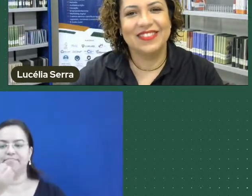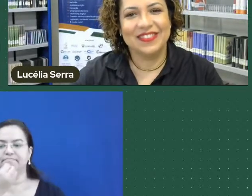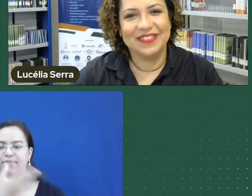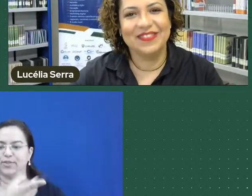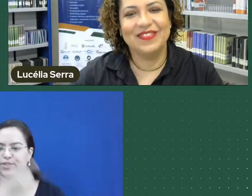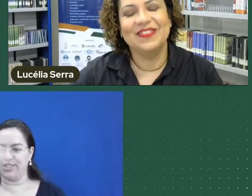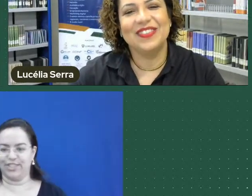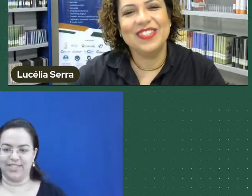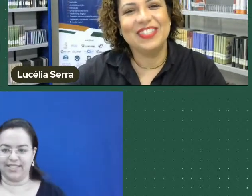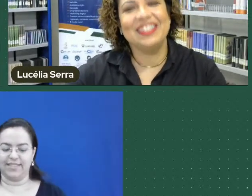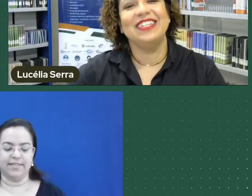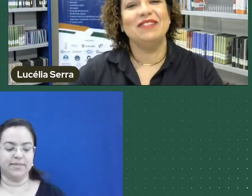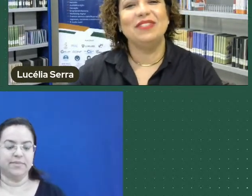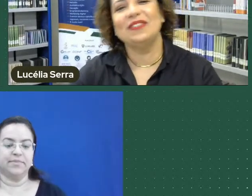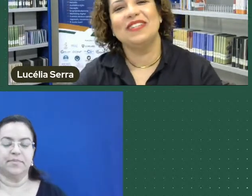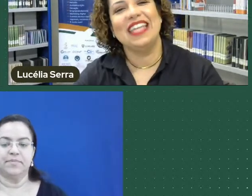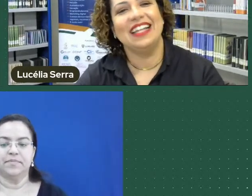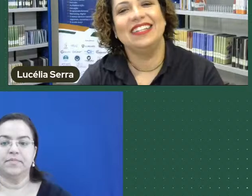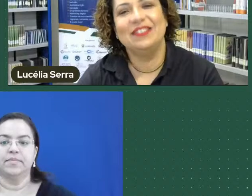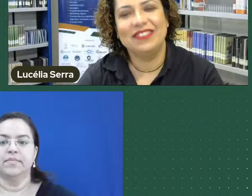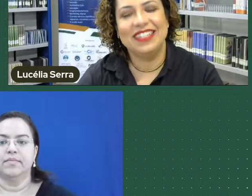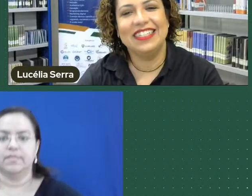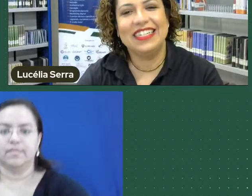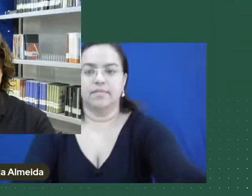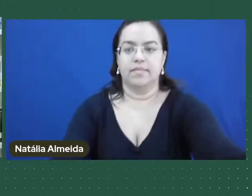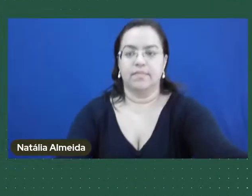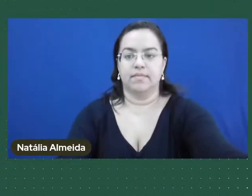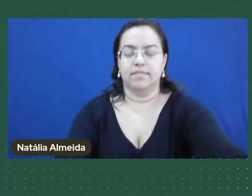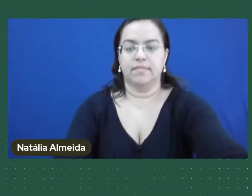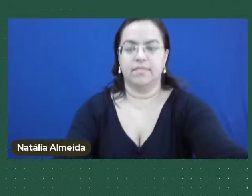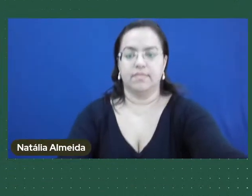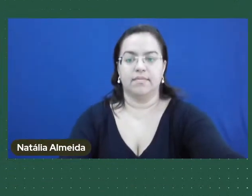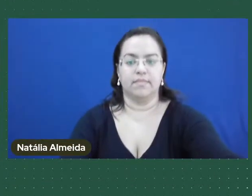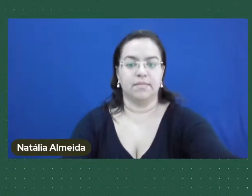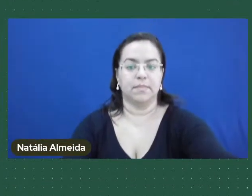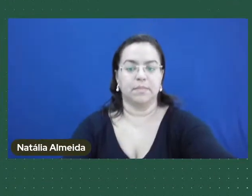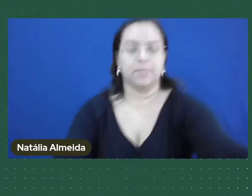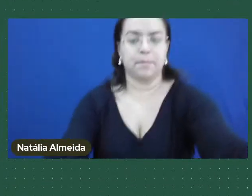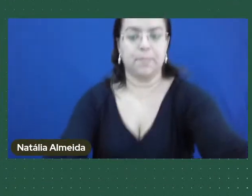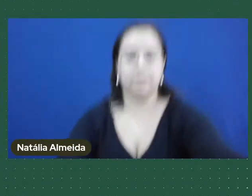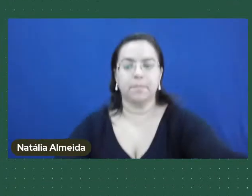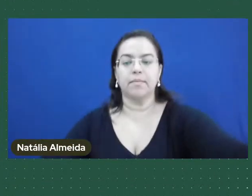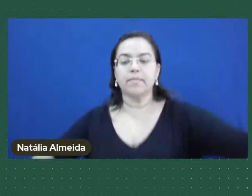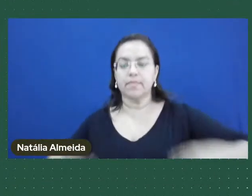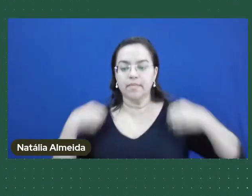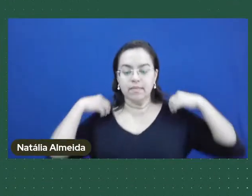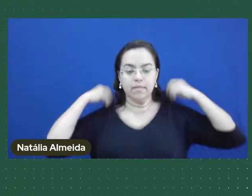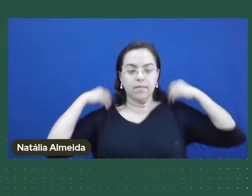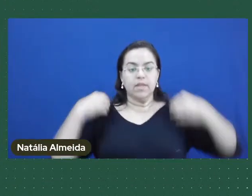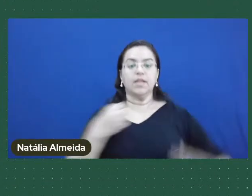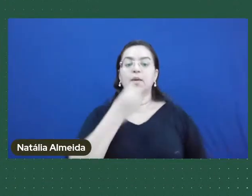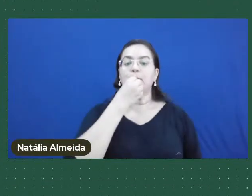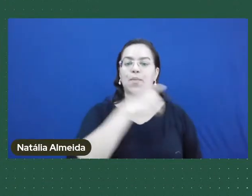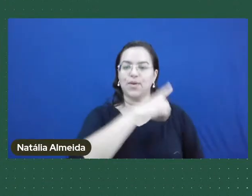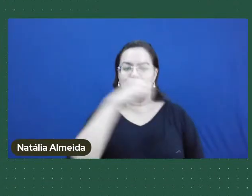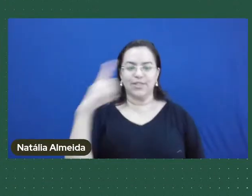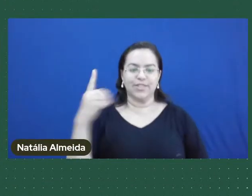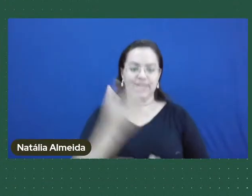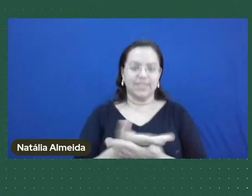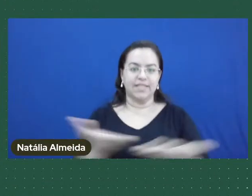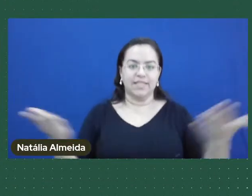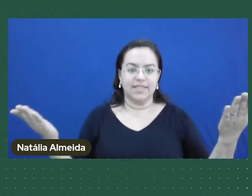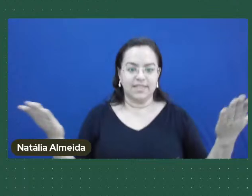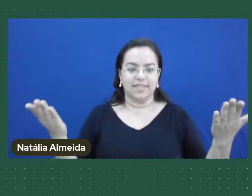dia. Bom dia, muito obrigada, Divander. Bom dia a todos, todas e todes, né? Eu sou